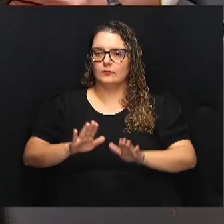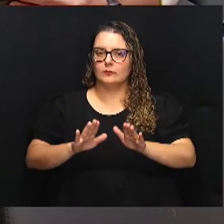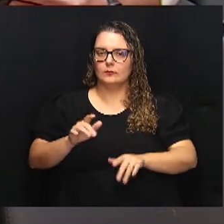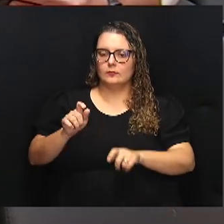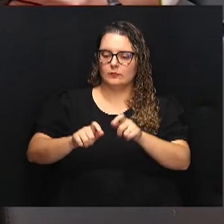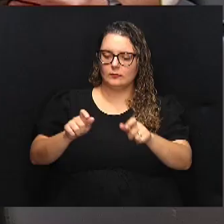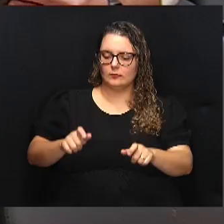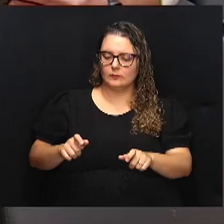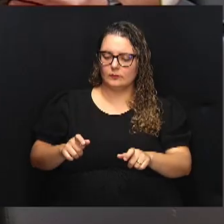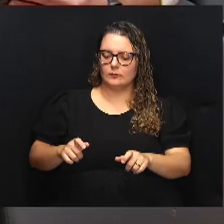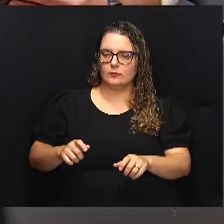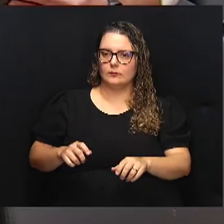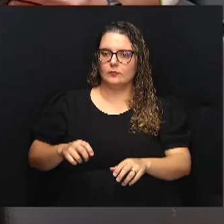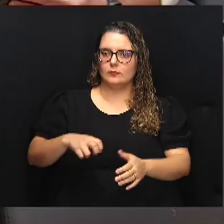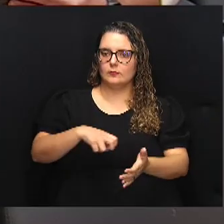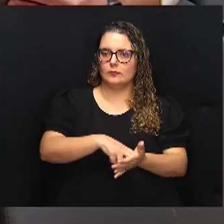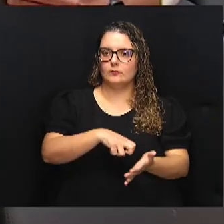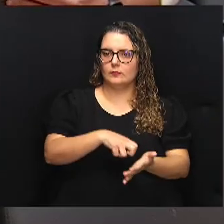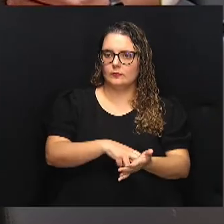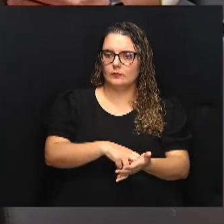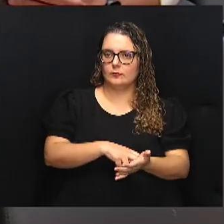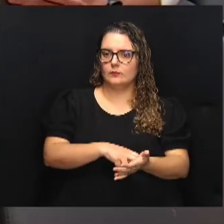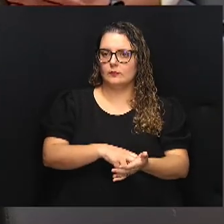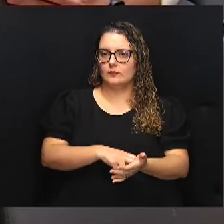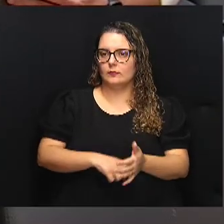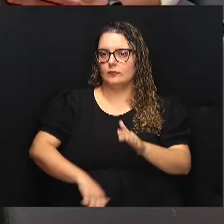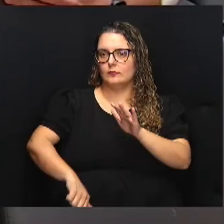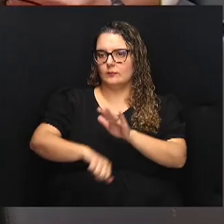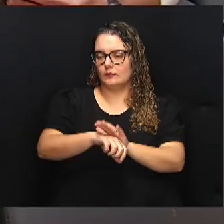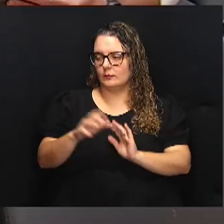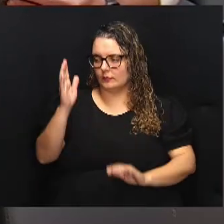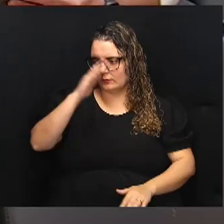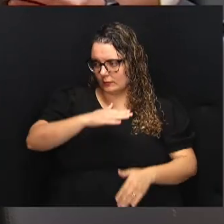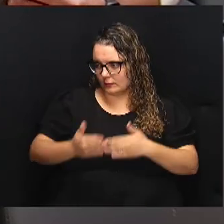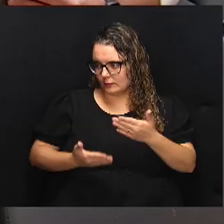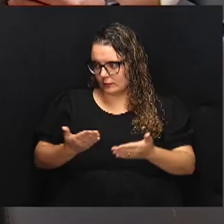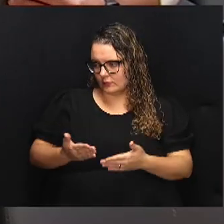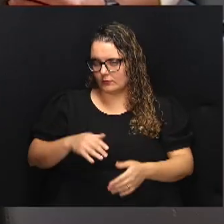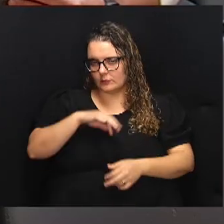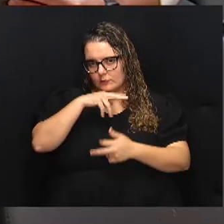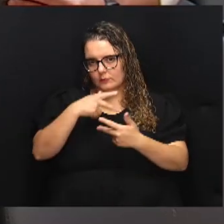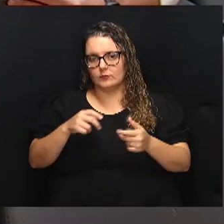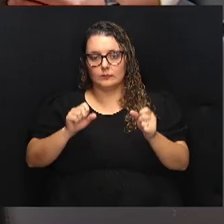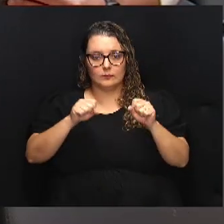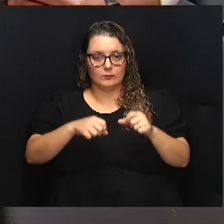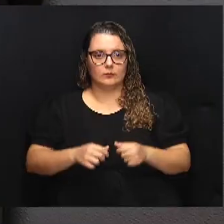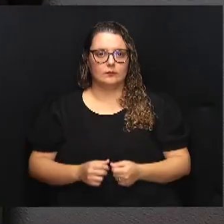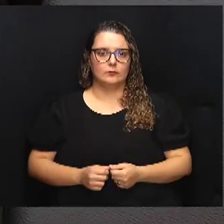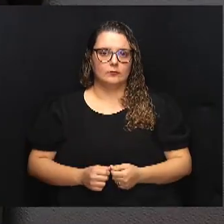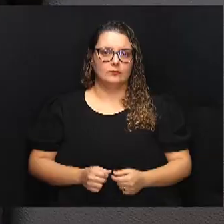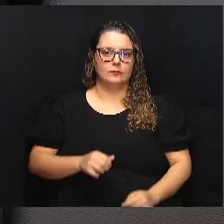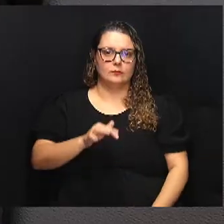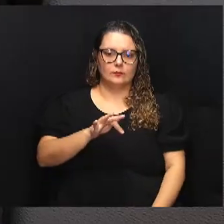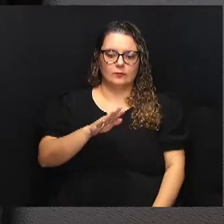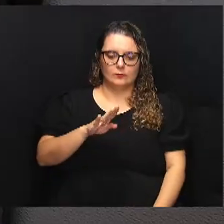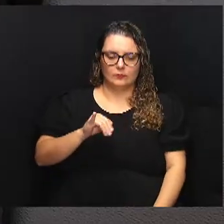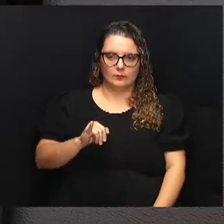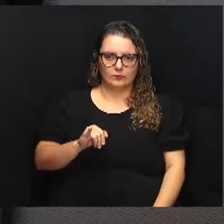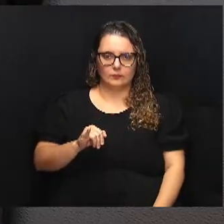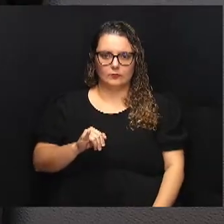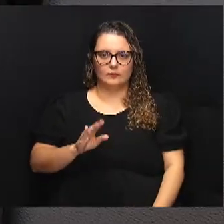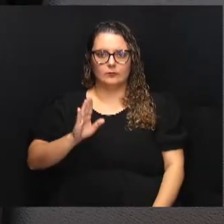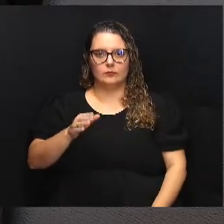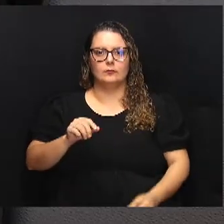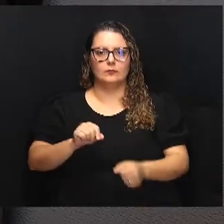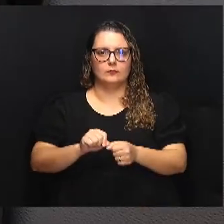pessoas condenadas, né, pelo crime de maus tratos aos animais. Sim, o FBI, né, ele já faz